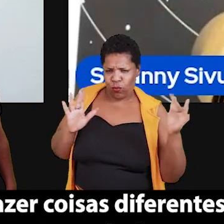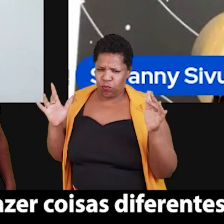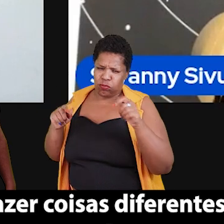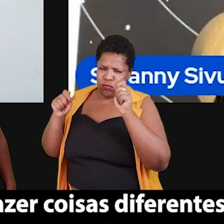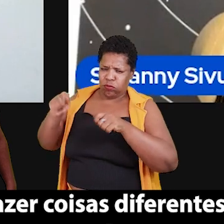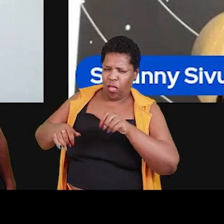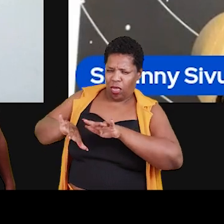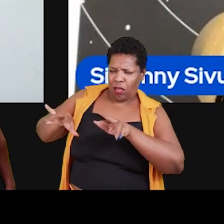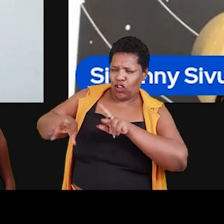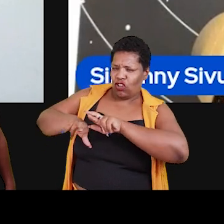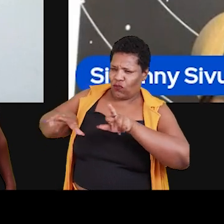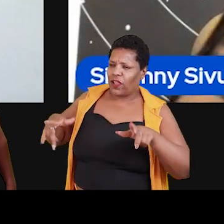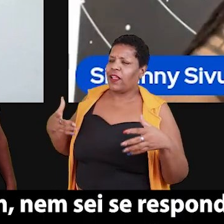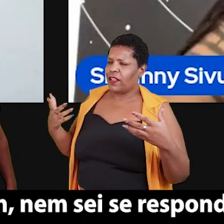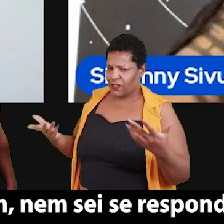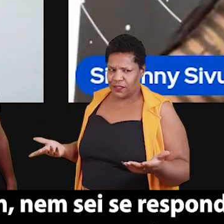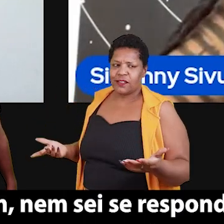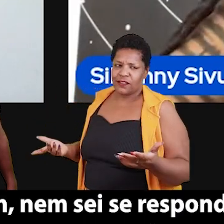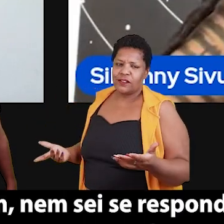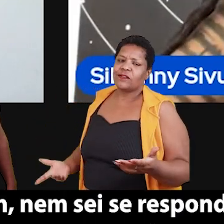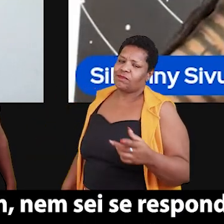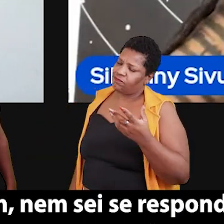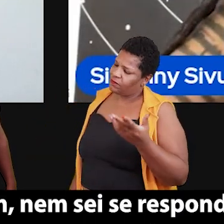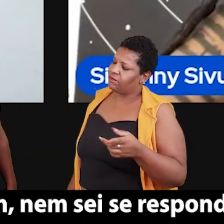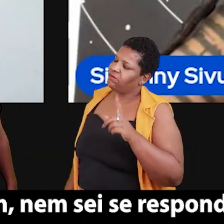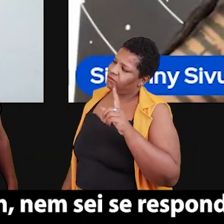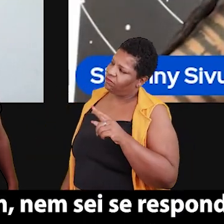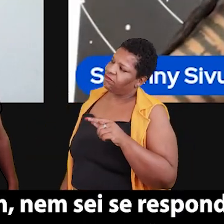setup, sabe? Então, assim,